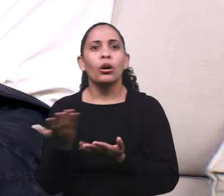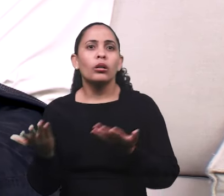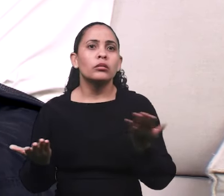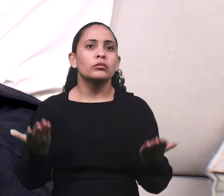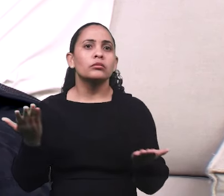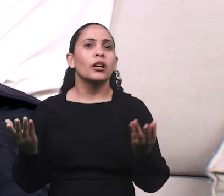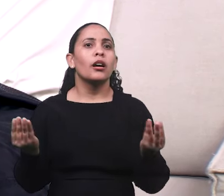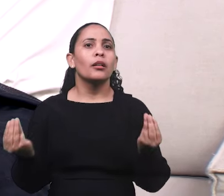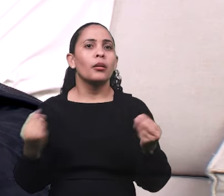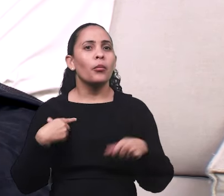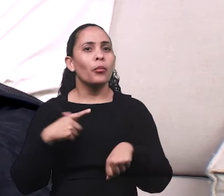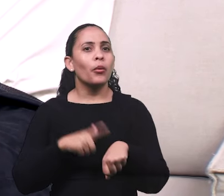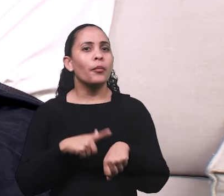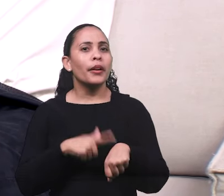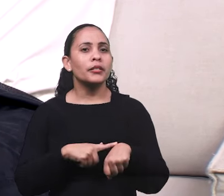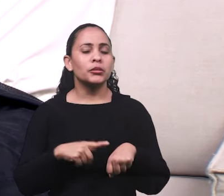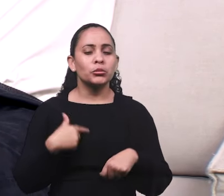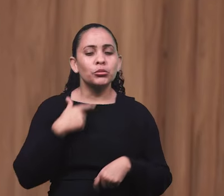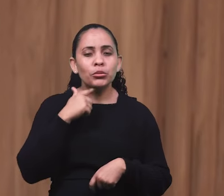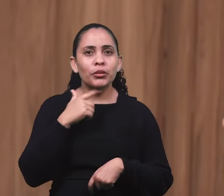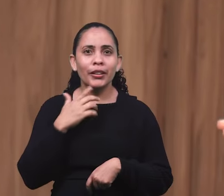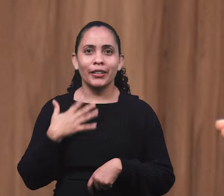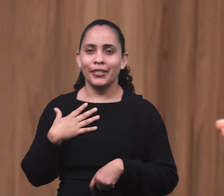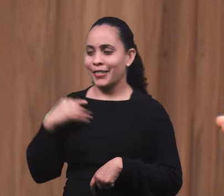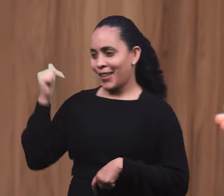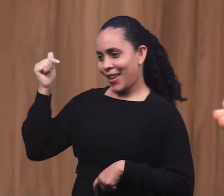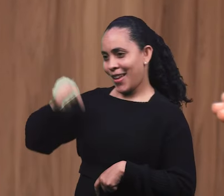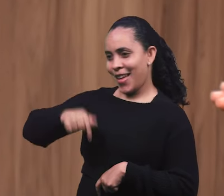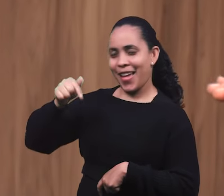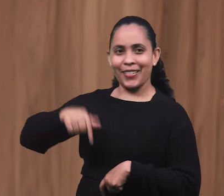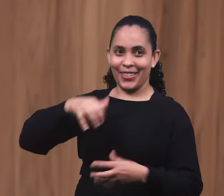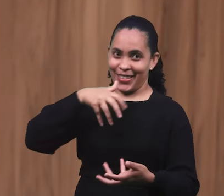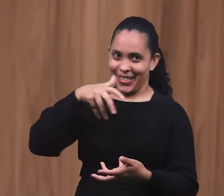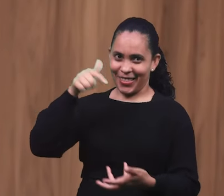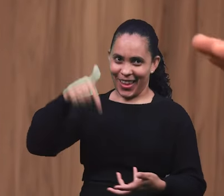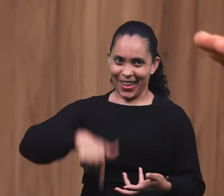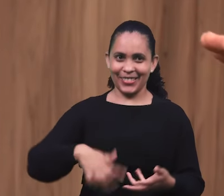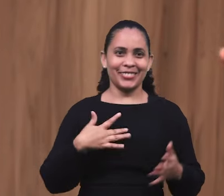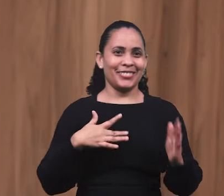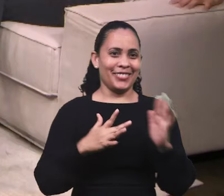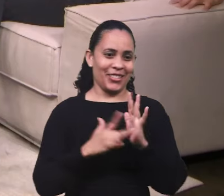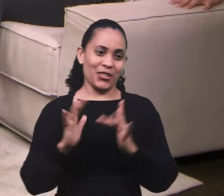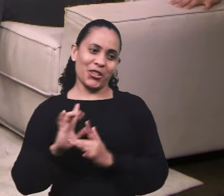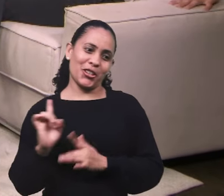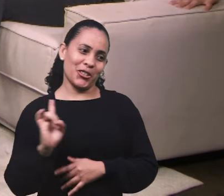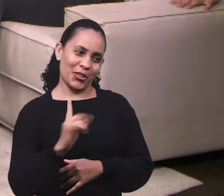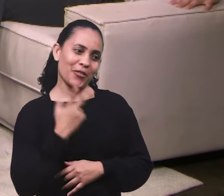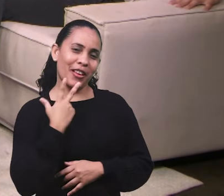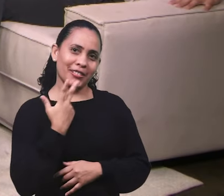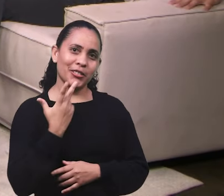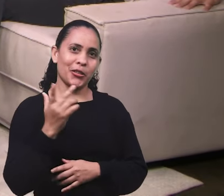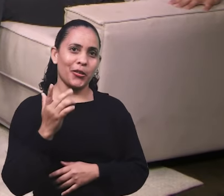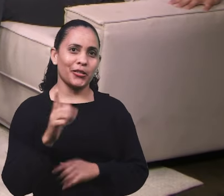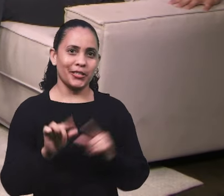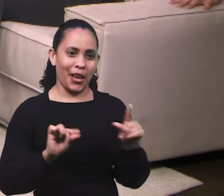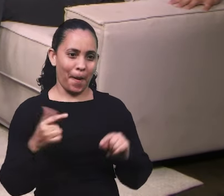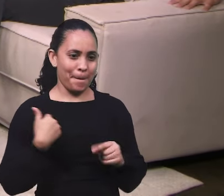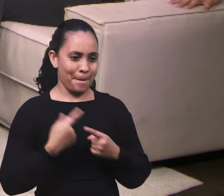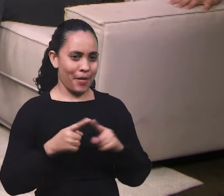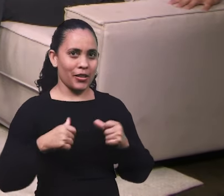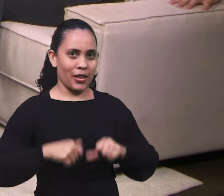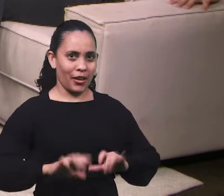algum momento nesse sentido? Aqui na Terra, Bressan, porque Jesus faz isso conosco, né? Claro. Mas aqui na